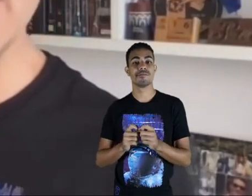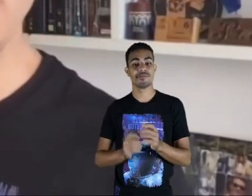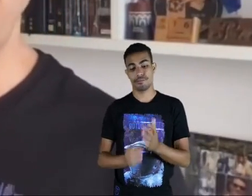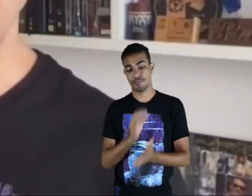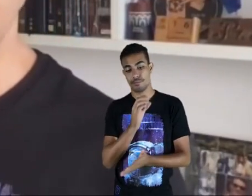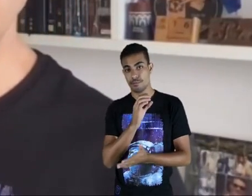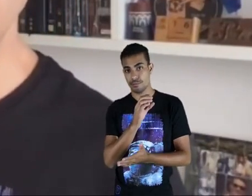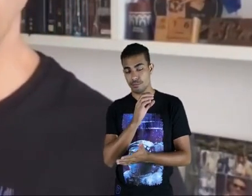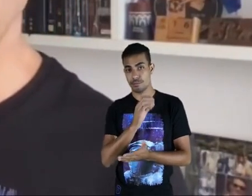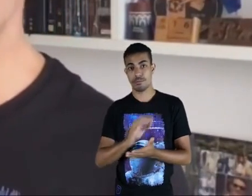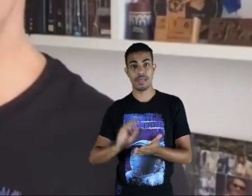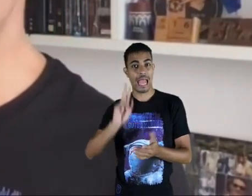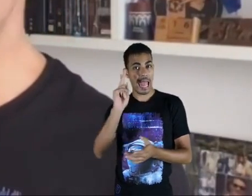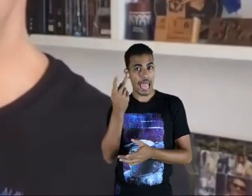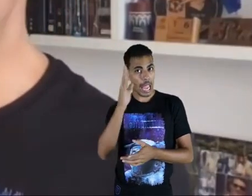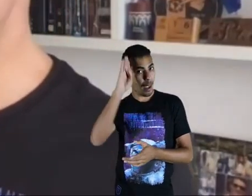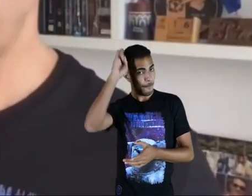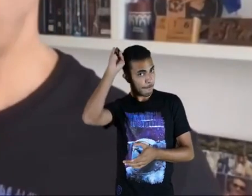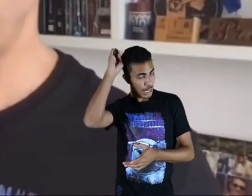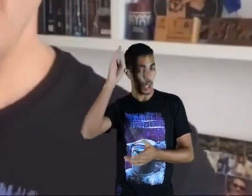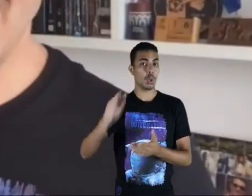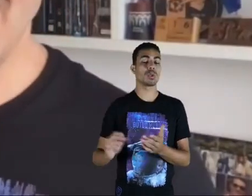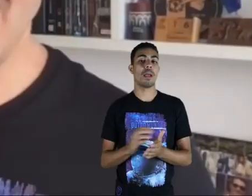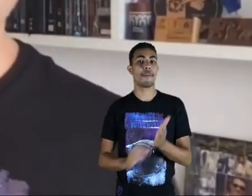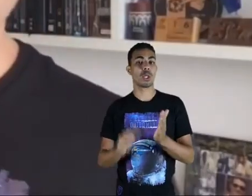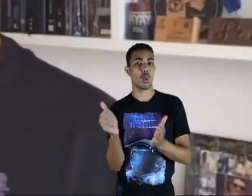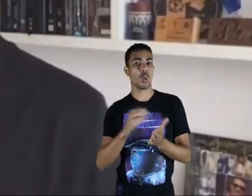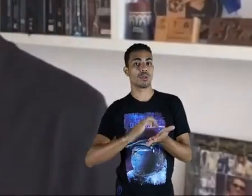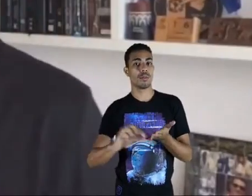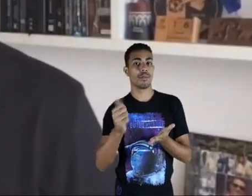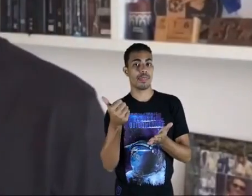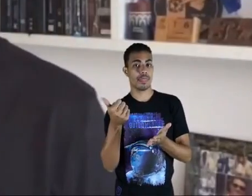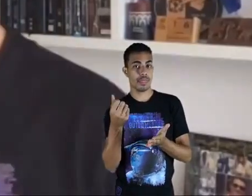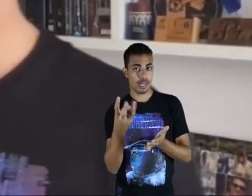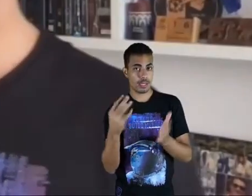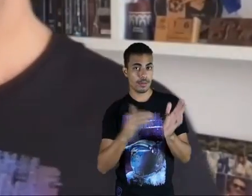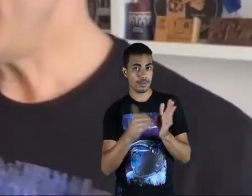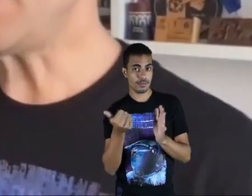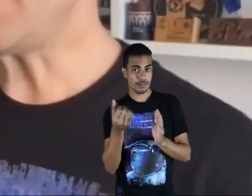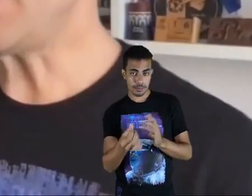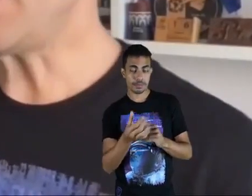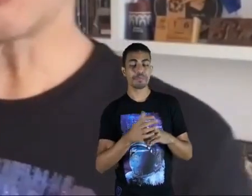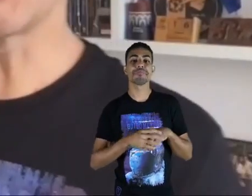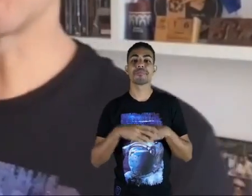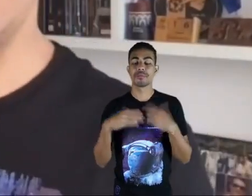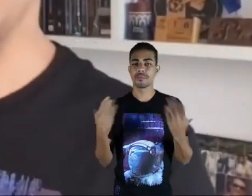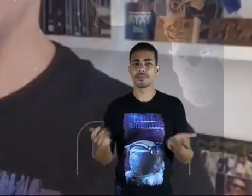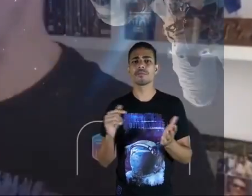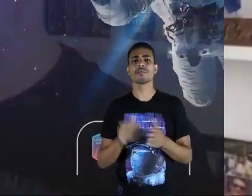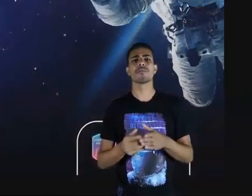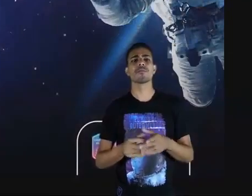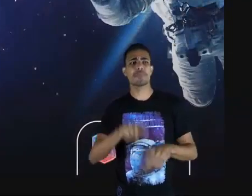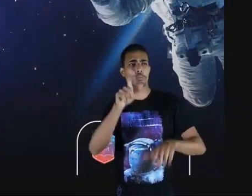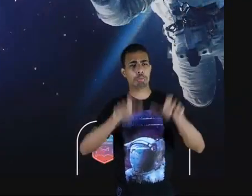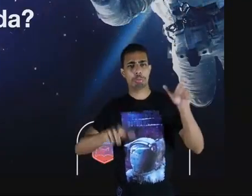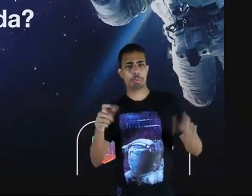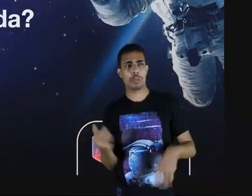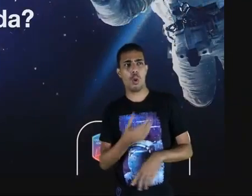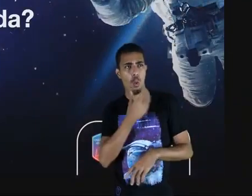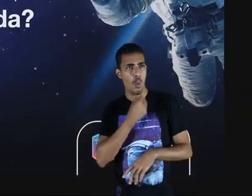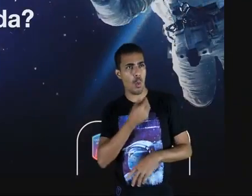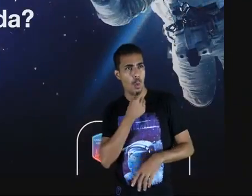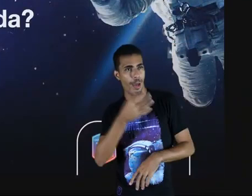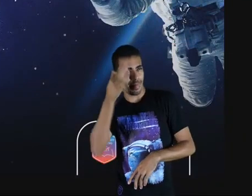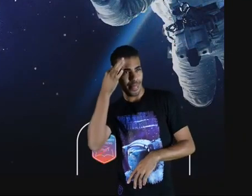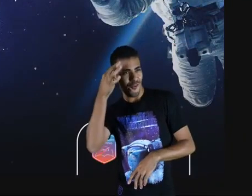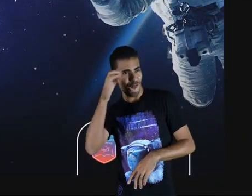Hebreus 11, versículos 13 a 16, e diz assim: esses homens de fé